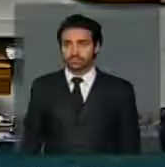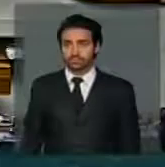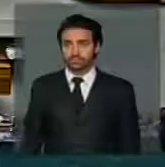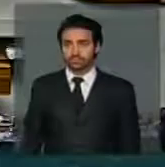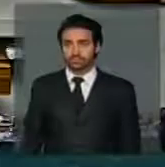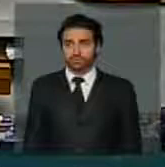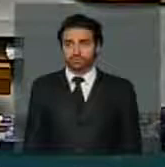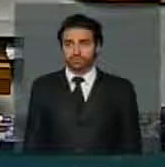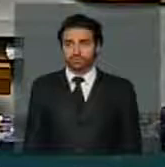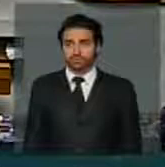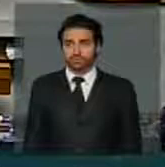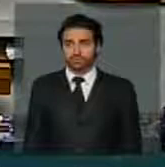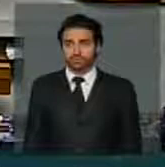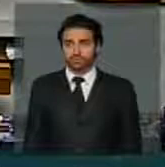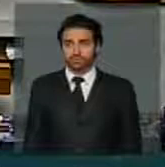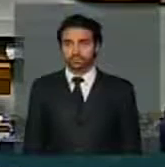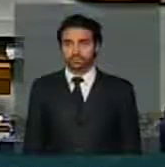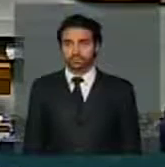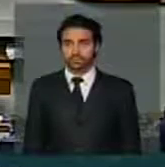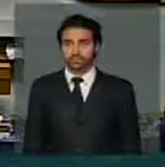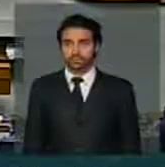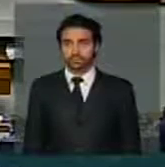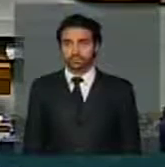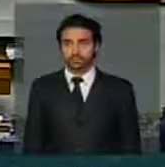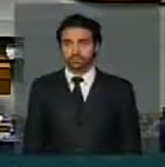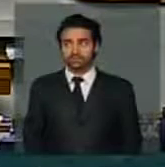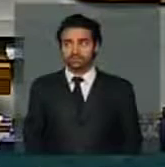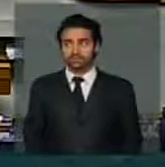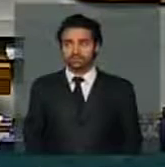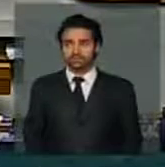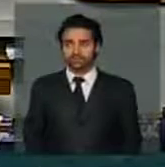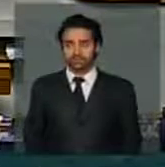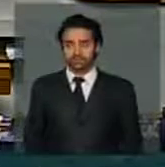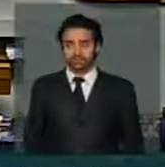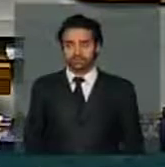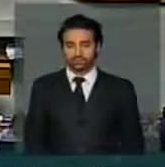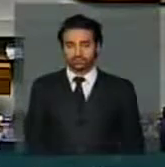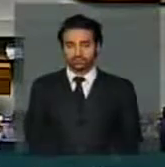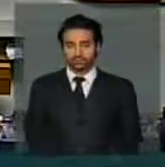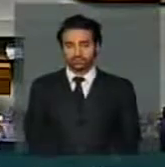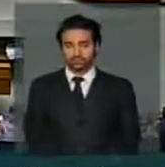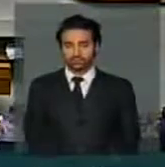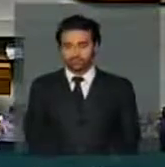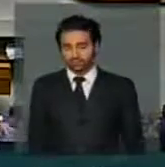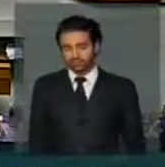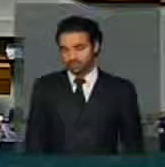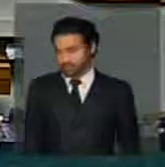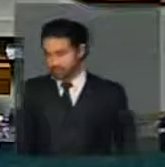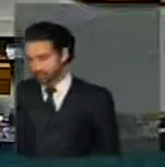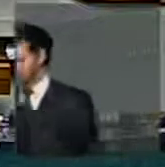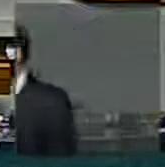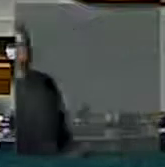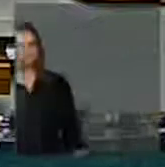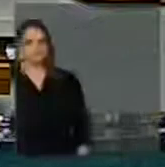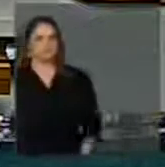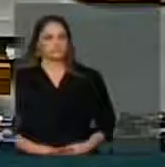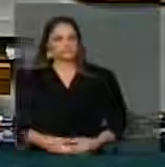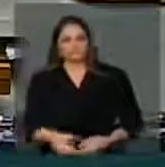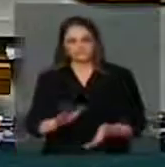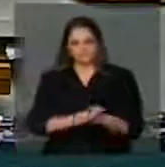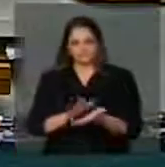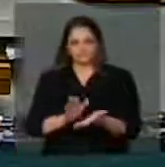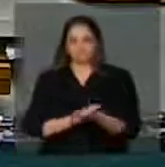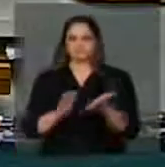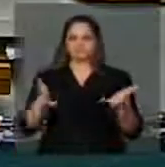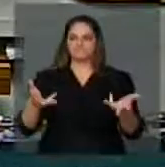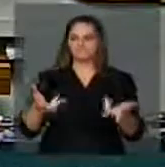Senhor presidente dessa sessão, deputado Luiz Lauro Filho, quero inicialmente cumprimentar a Vossa Excelência e parabenizá-lo pela